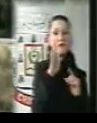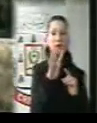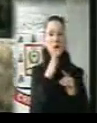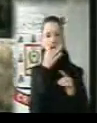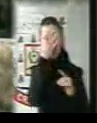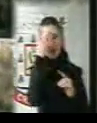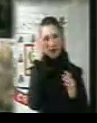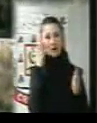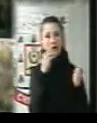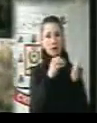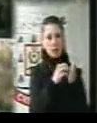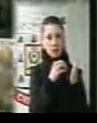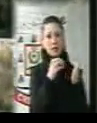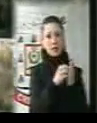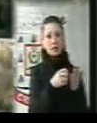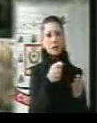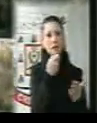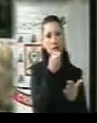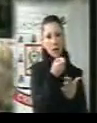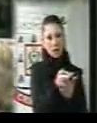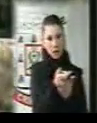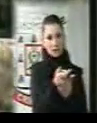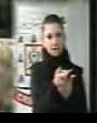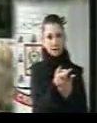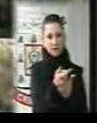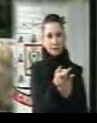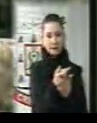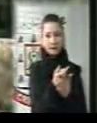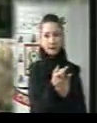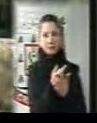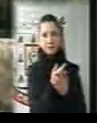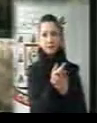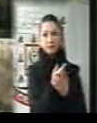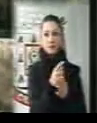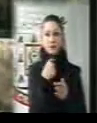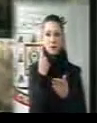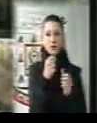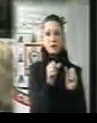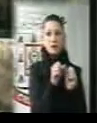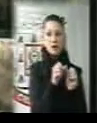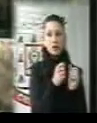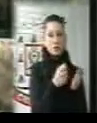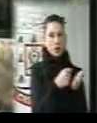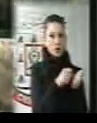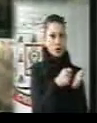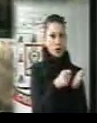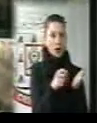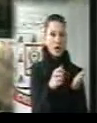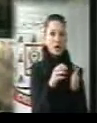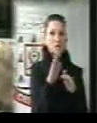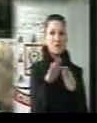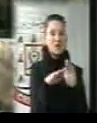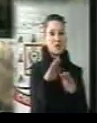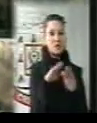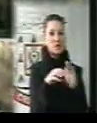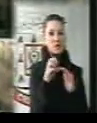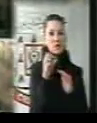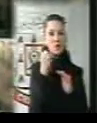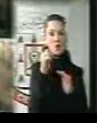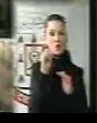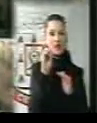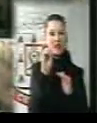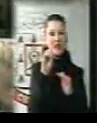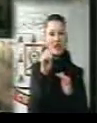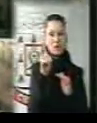Na verdade, com esse pagamento que nós estamos, que nós trouxemos a cópia do cheque, ele desembaraça em torno de 80%